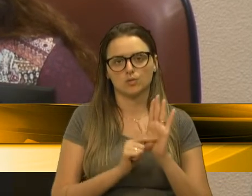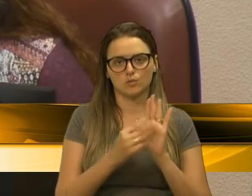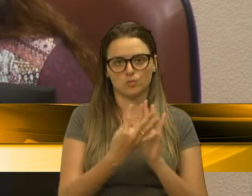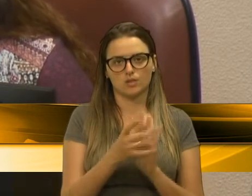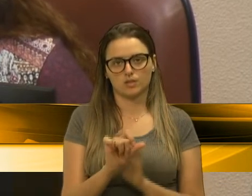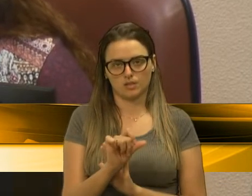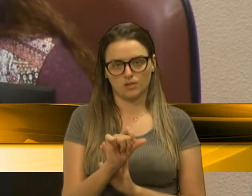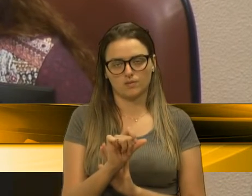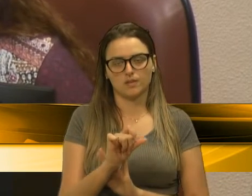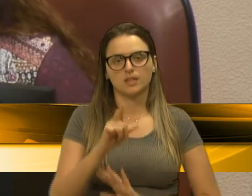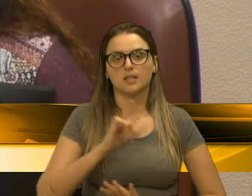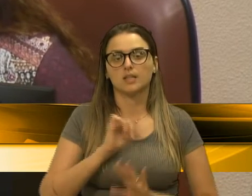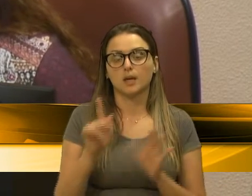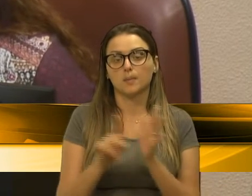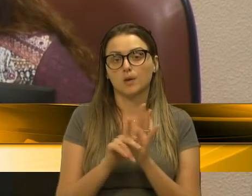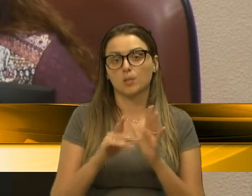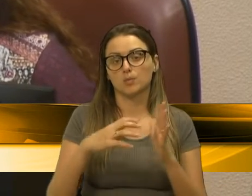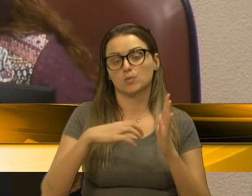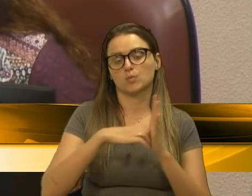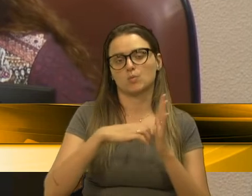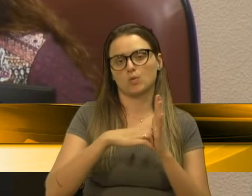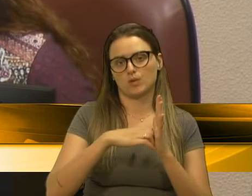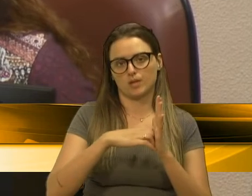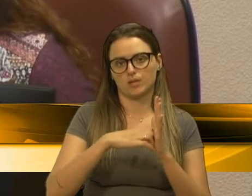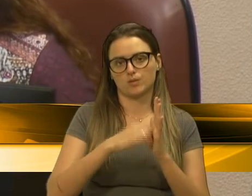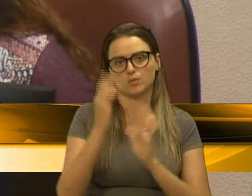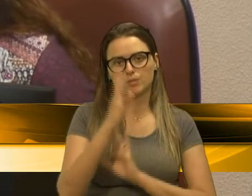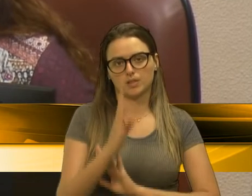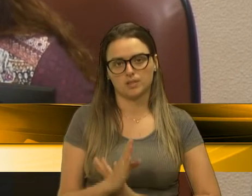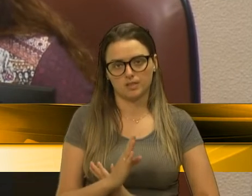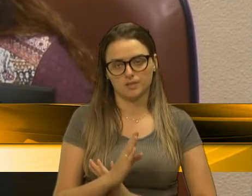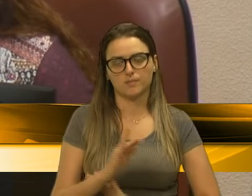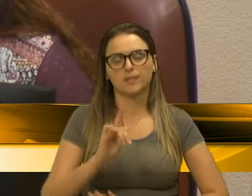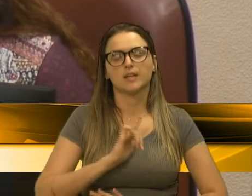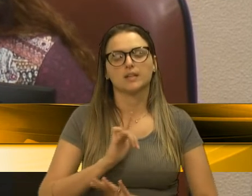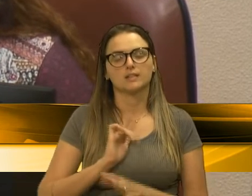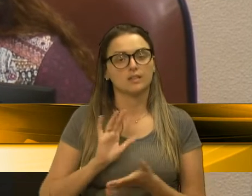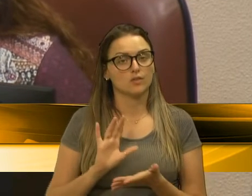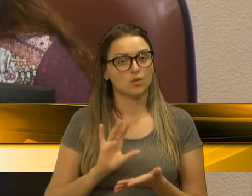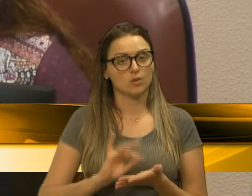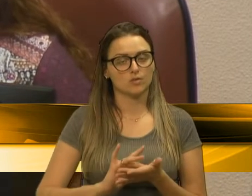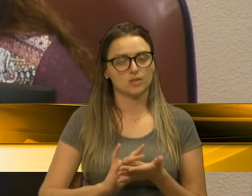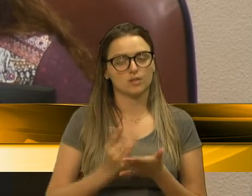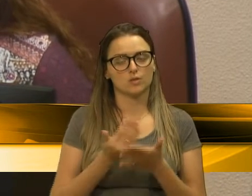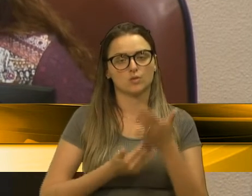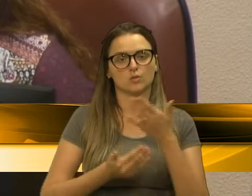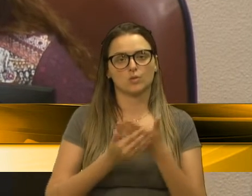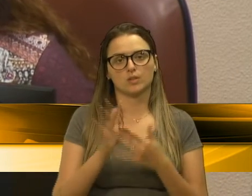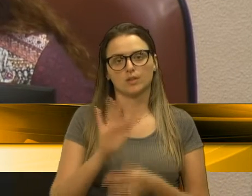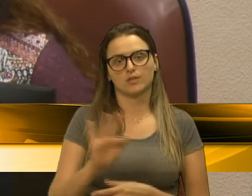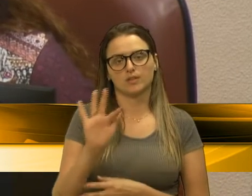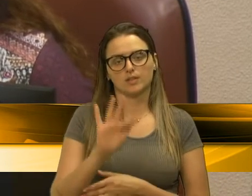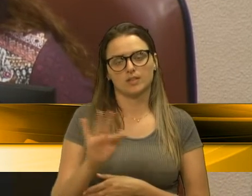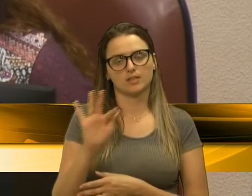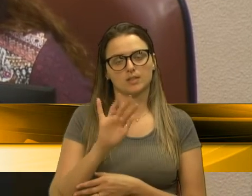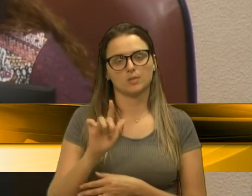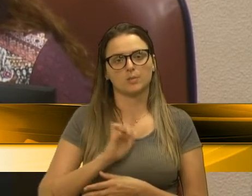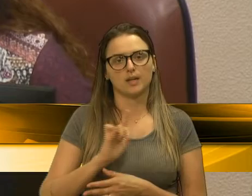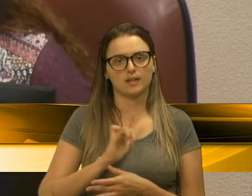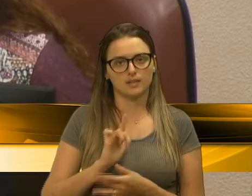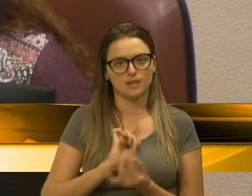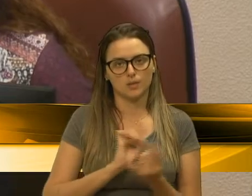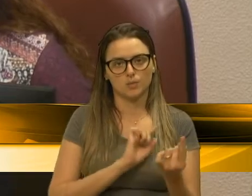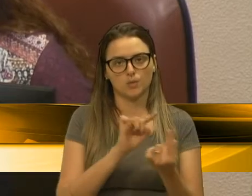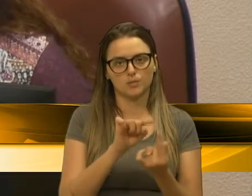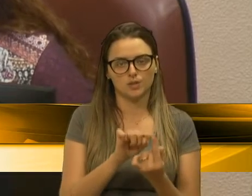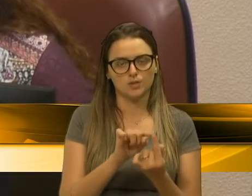49, que atribui ao Congresso Nacional. Desta-arte, ficaram legitimados os demais entes da Federação a recepcionarem tal